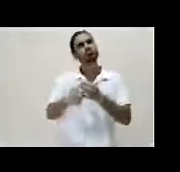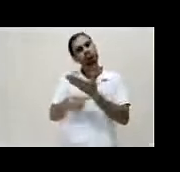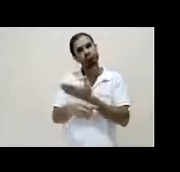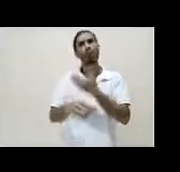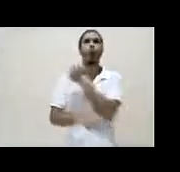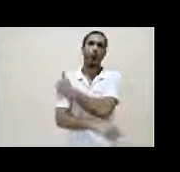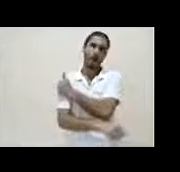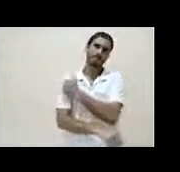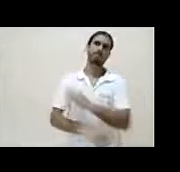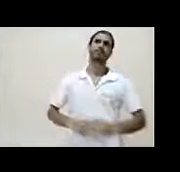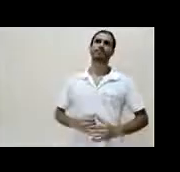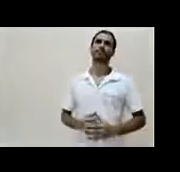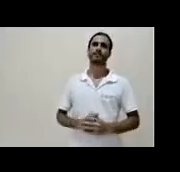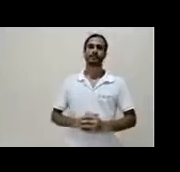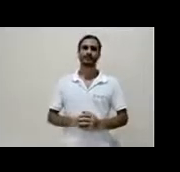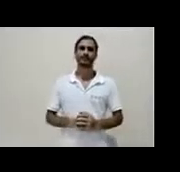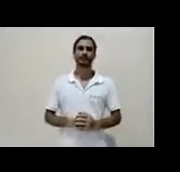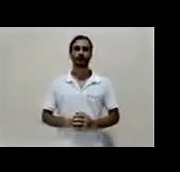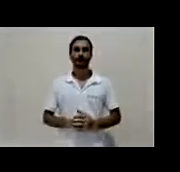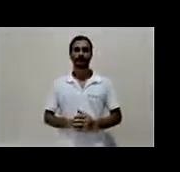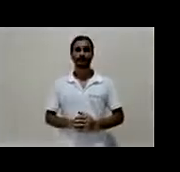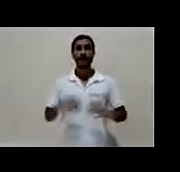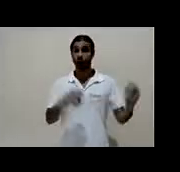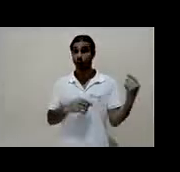gente, então, pretende aplicar, né,